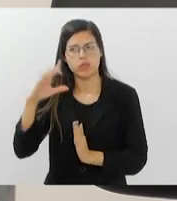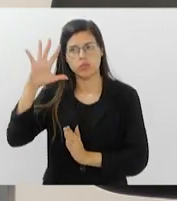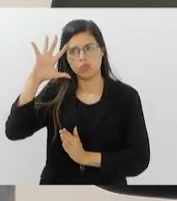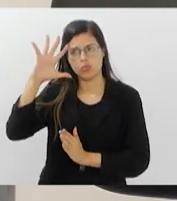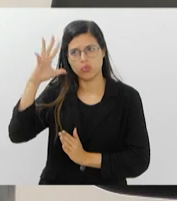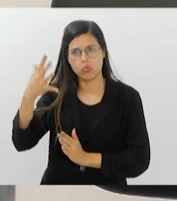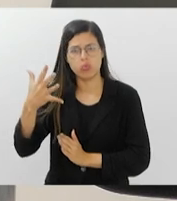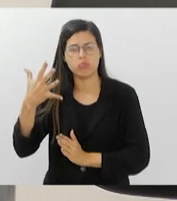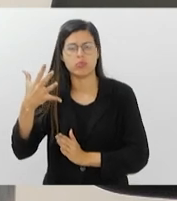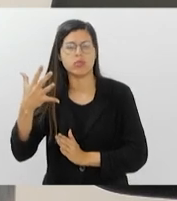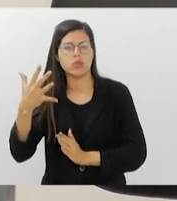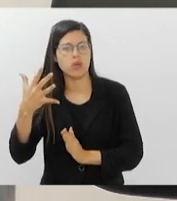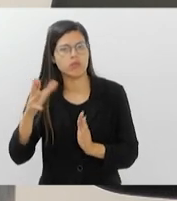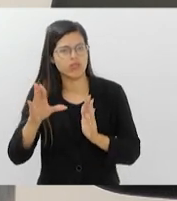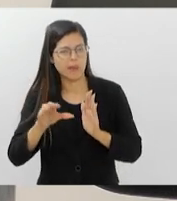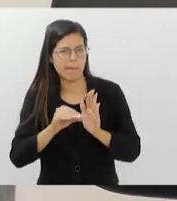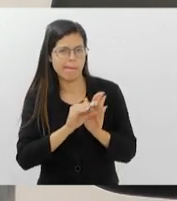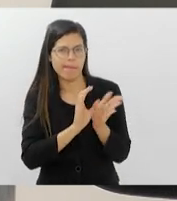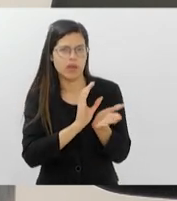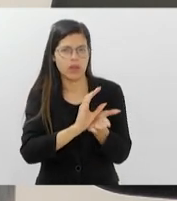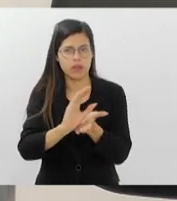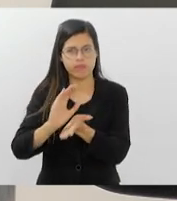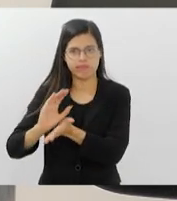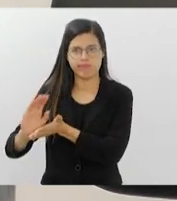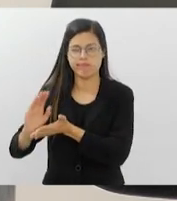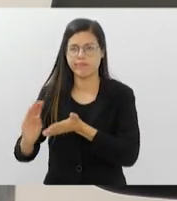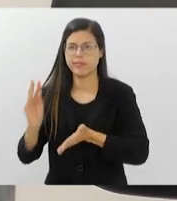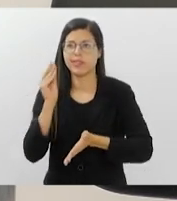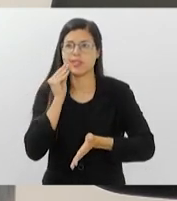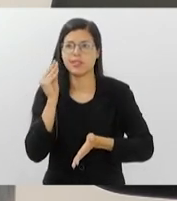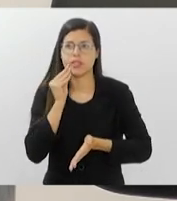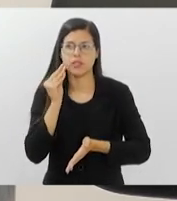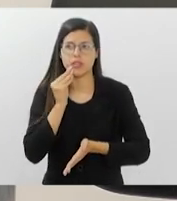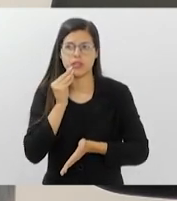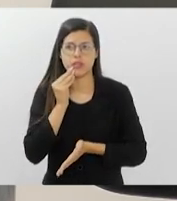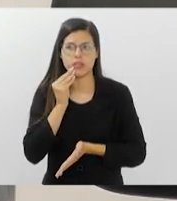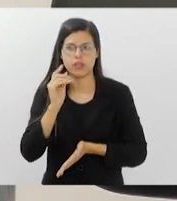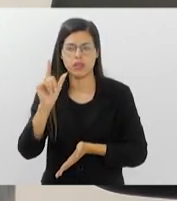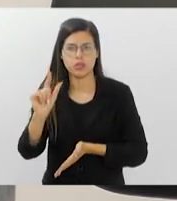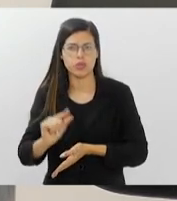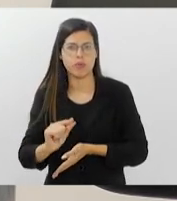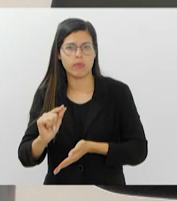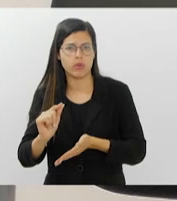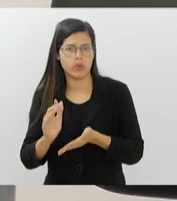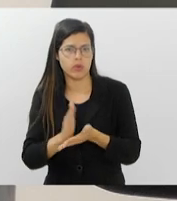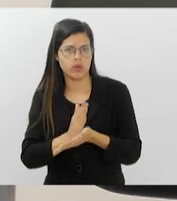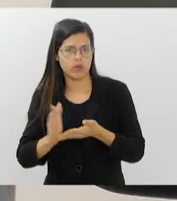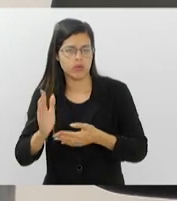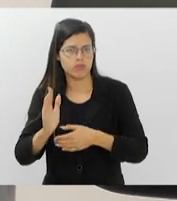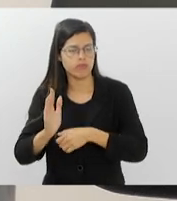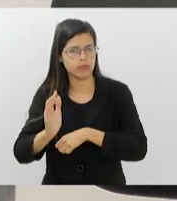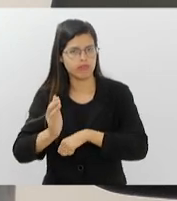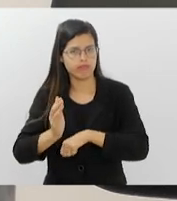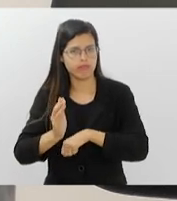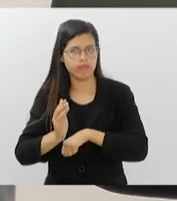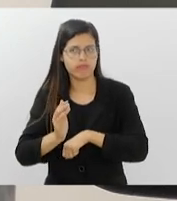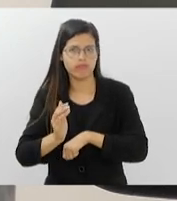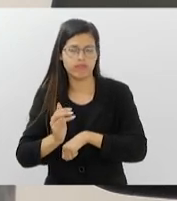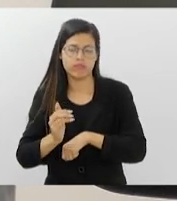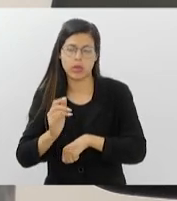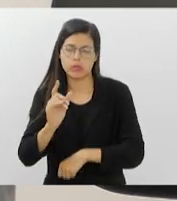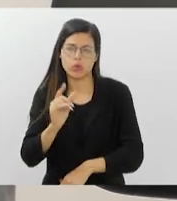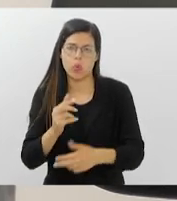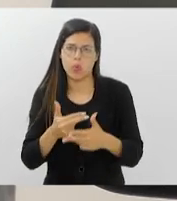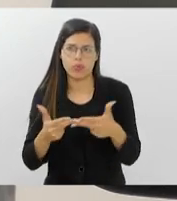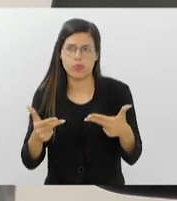e remanejamentos para tentar Minimizar algumas questões gravíssimas como essa do